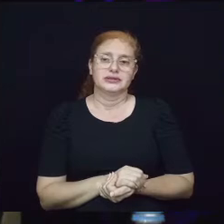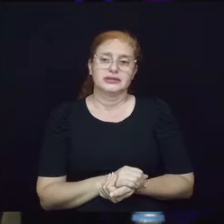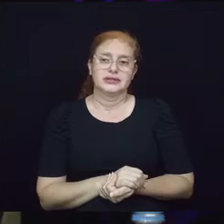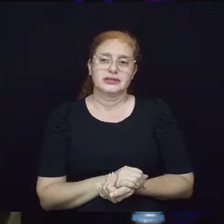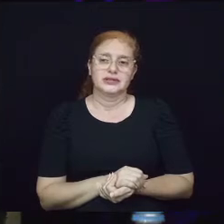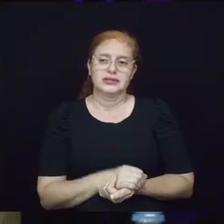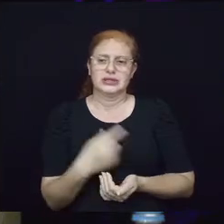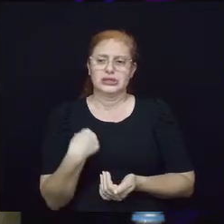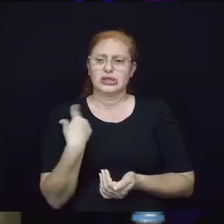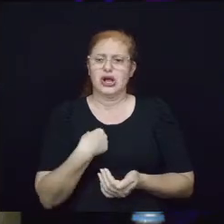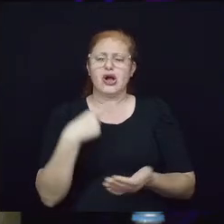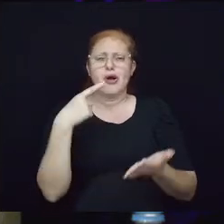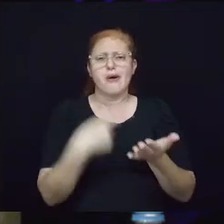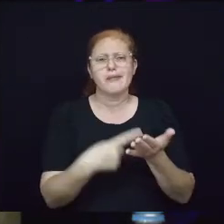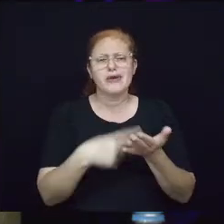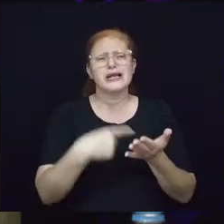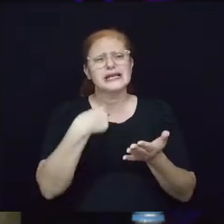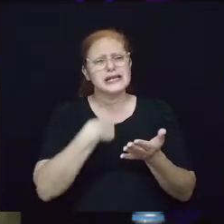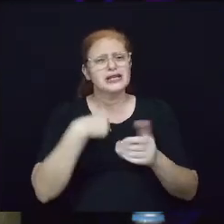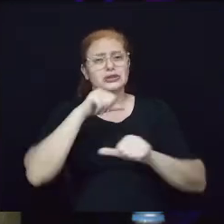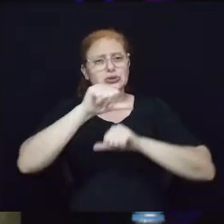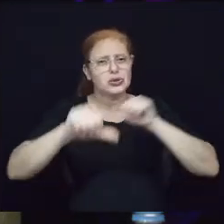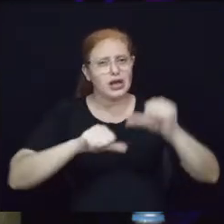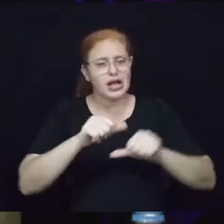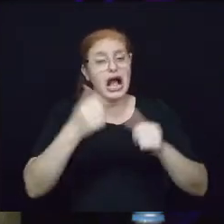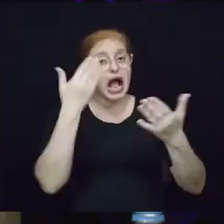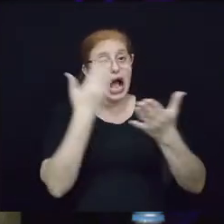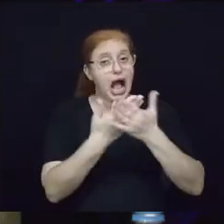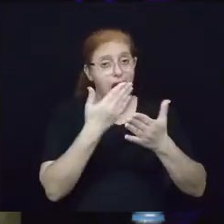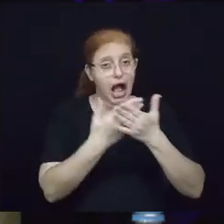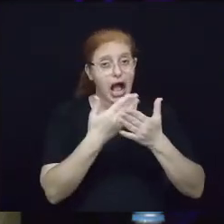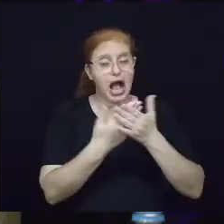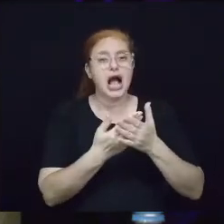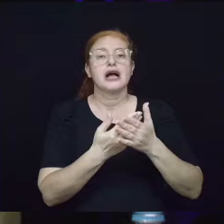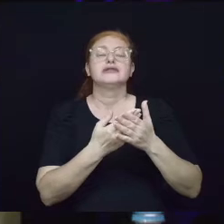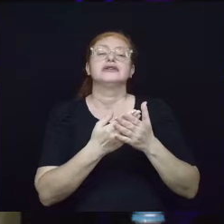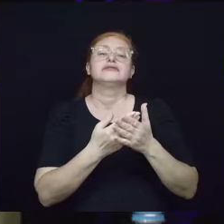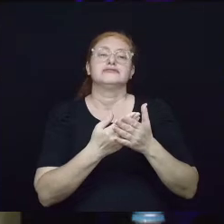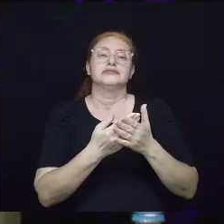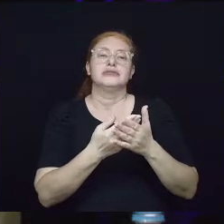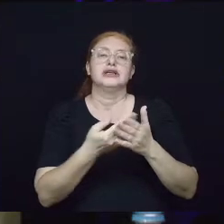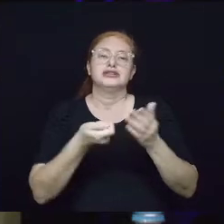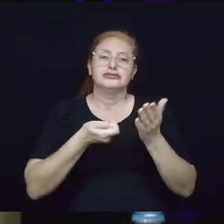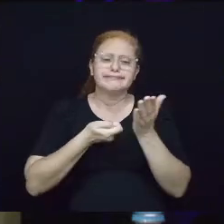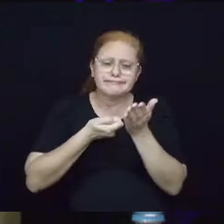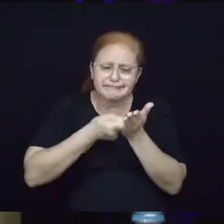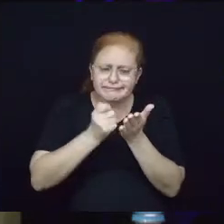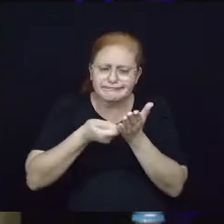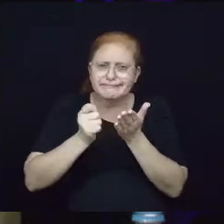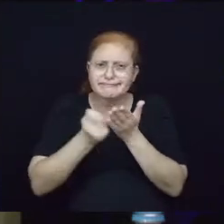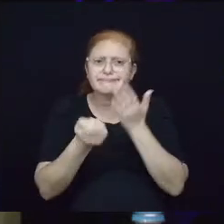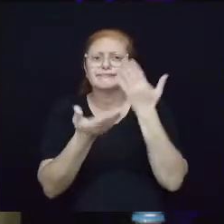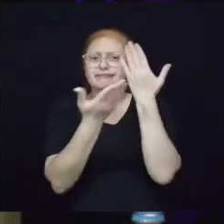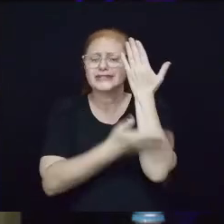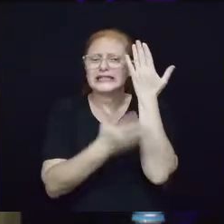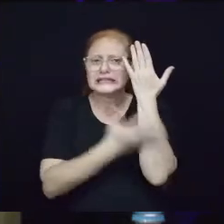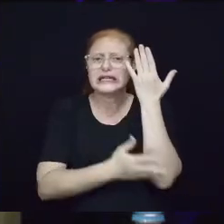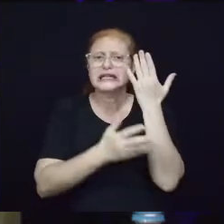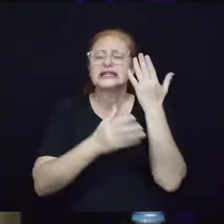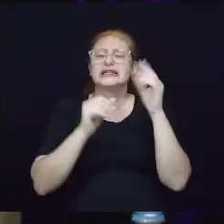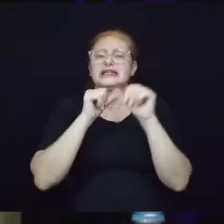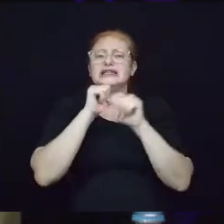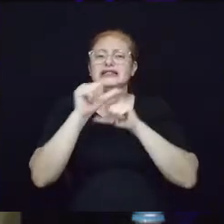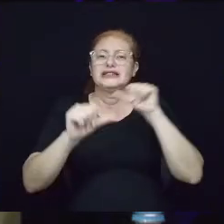que nós combinamos que eu iria trocar as aulas de escultura em madeira por aulas de música, porque ele era